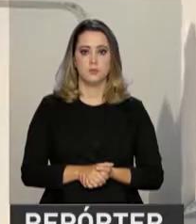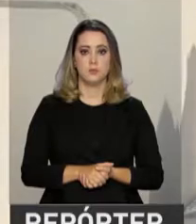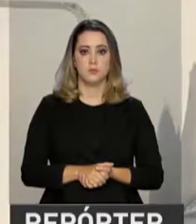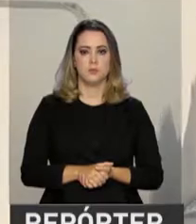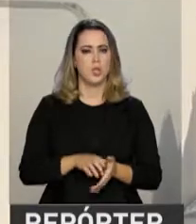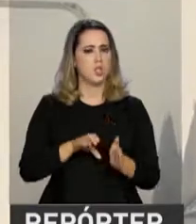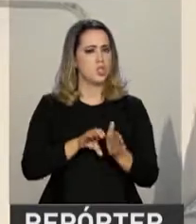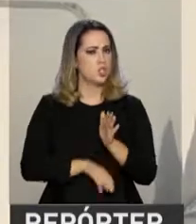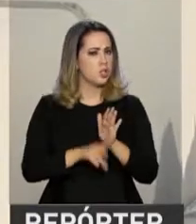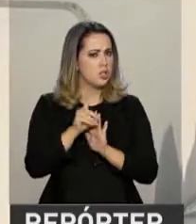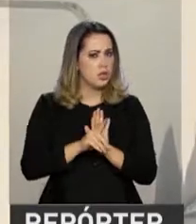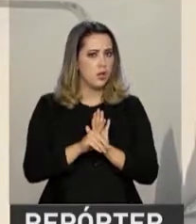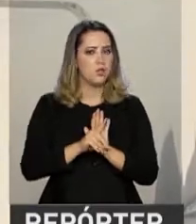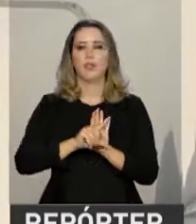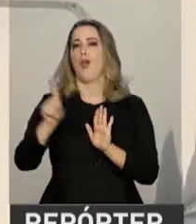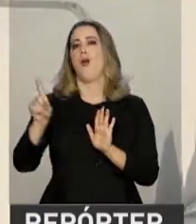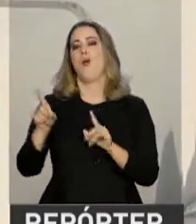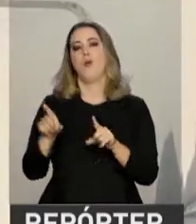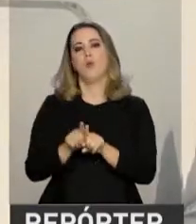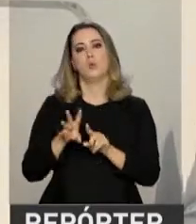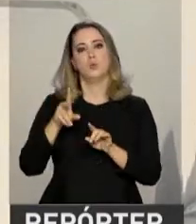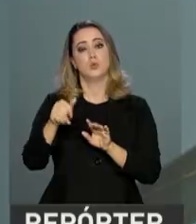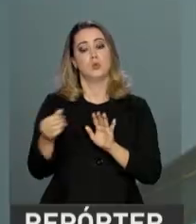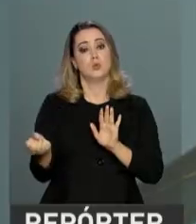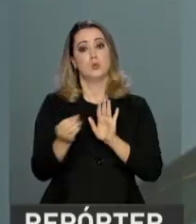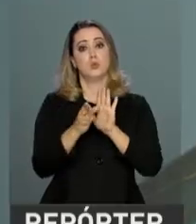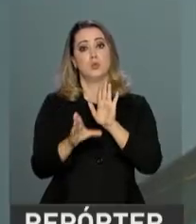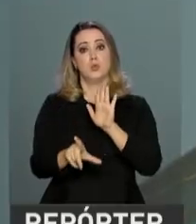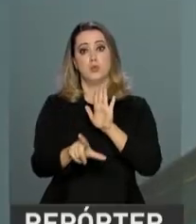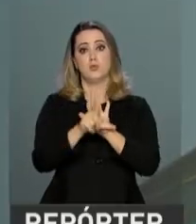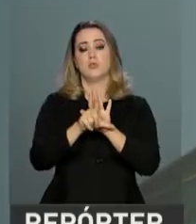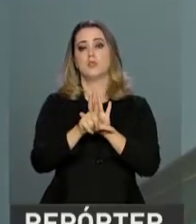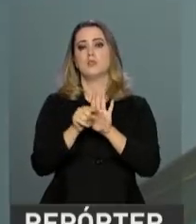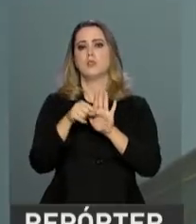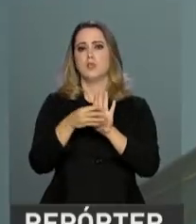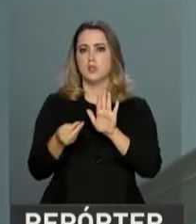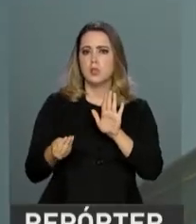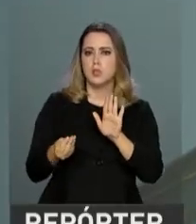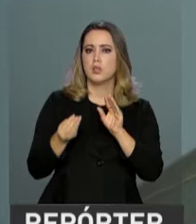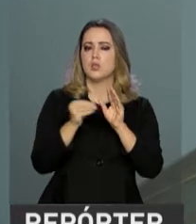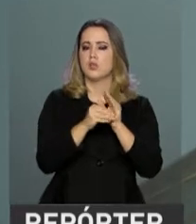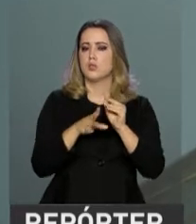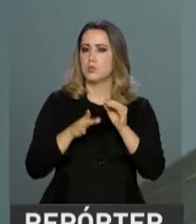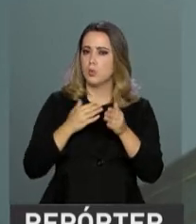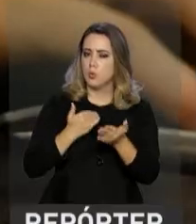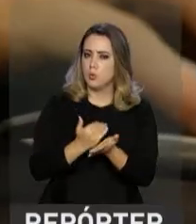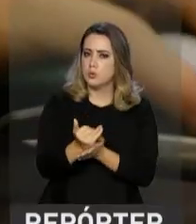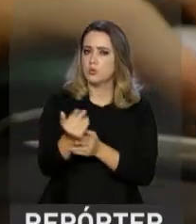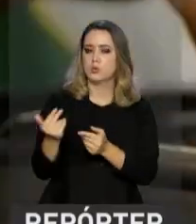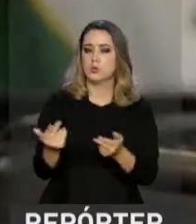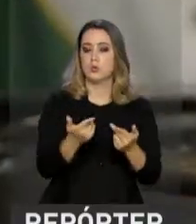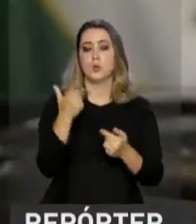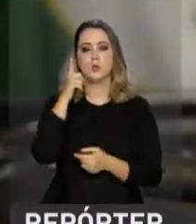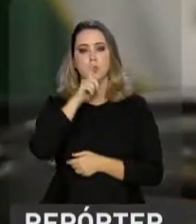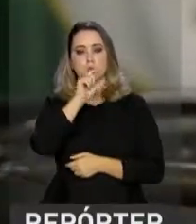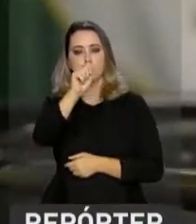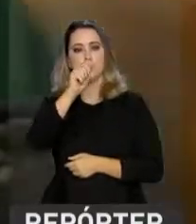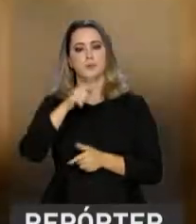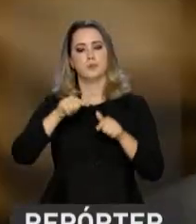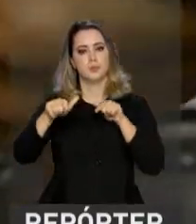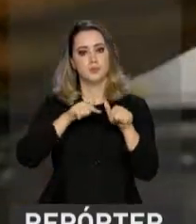Direito a menos. A atualização das leis trabalhistas não vai retirar o que já foi conquistado pelo trabalhador.